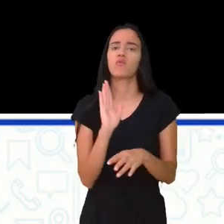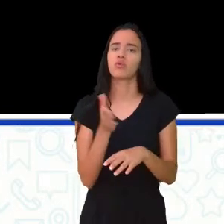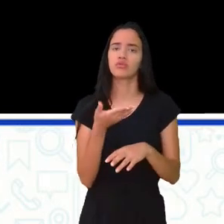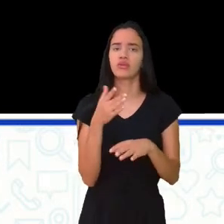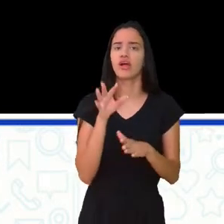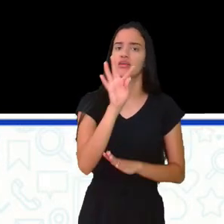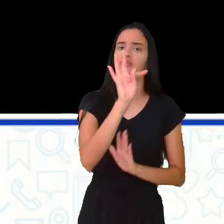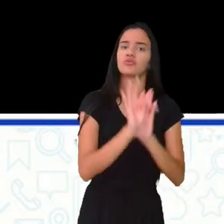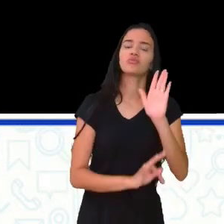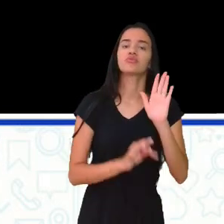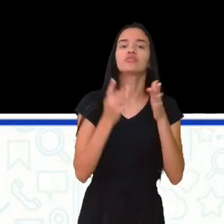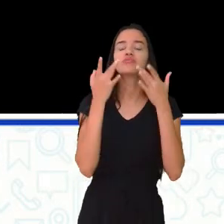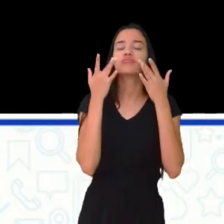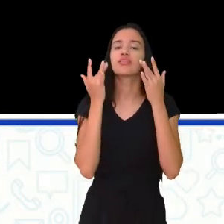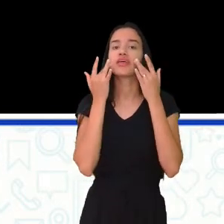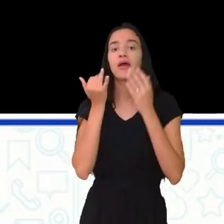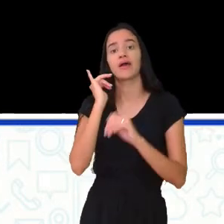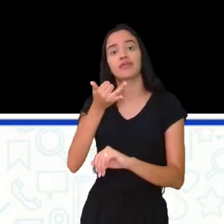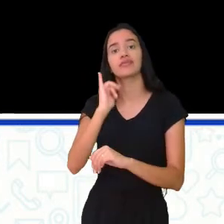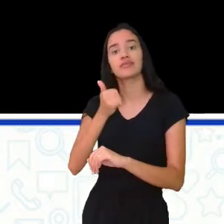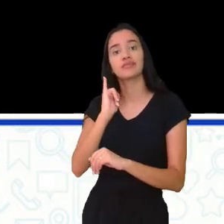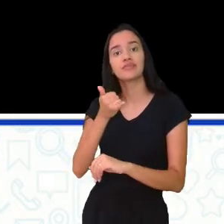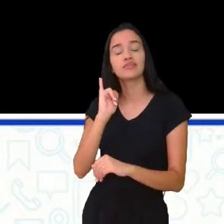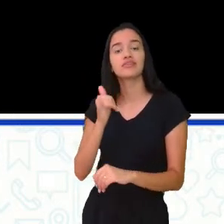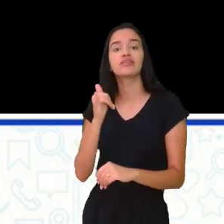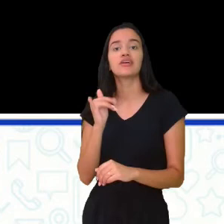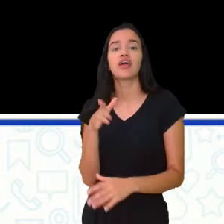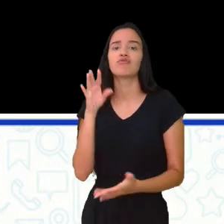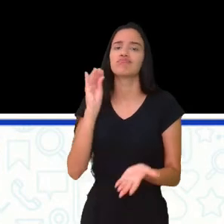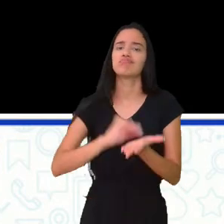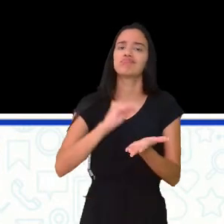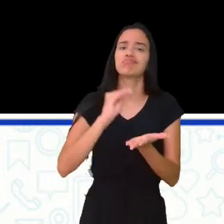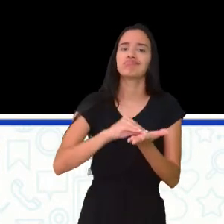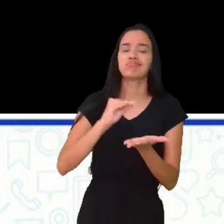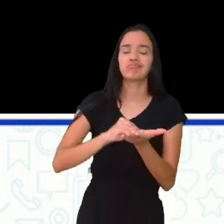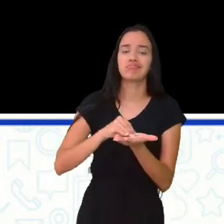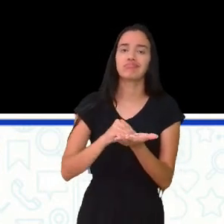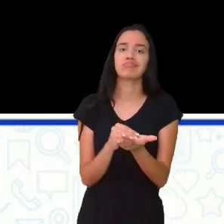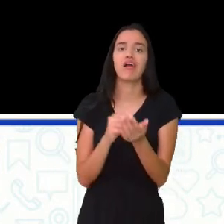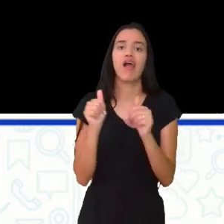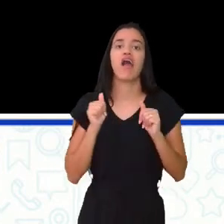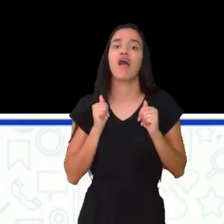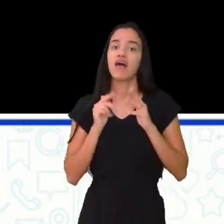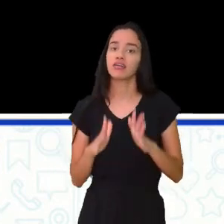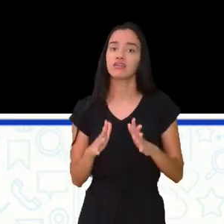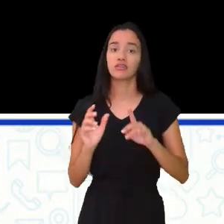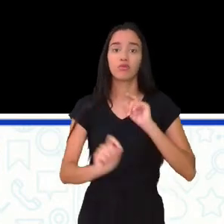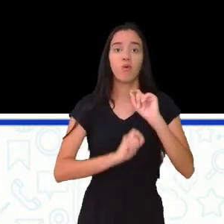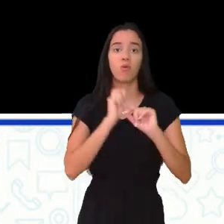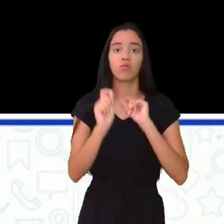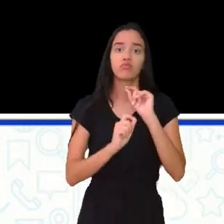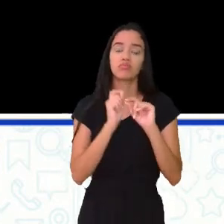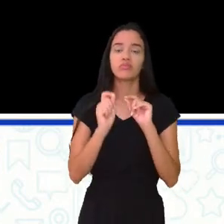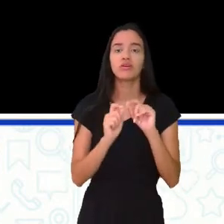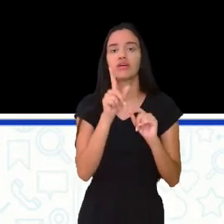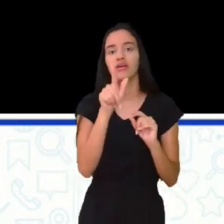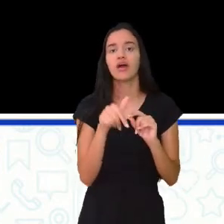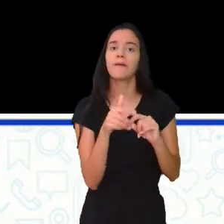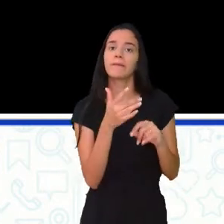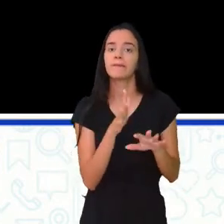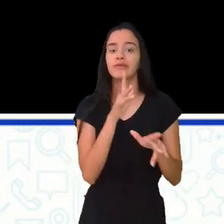texto teatral, o narrador geralmente está ausente, A ação é conduzida